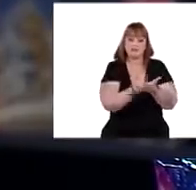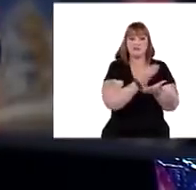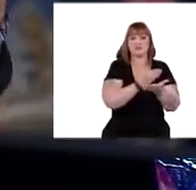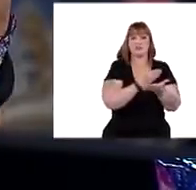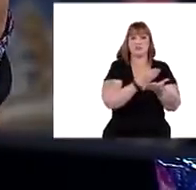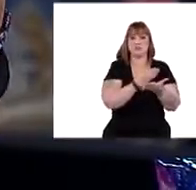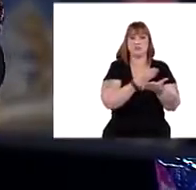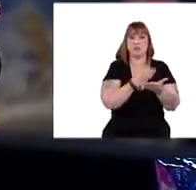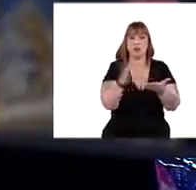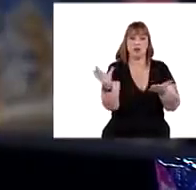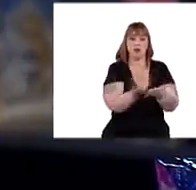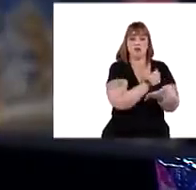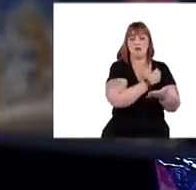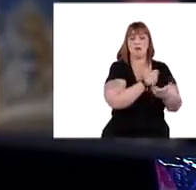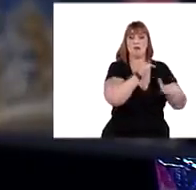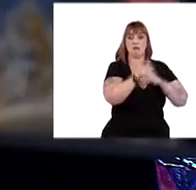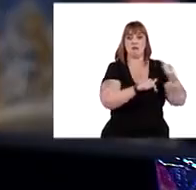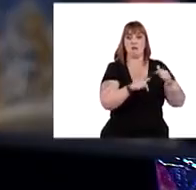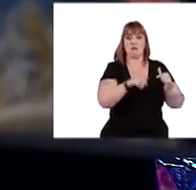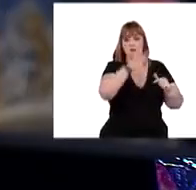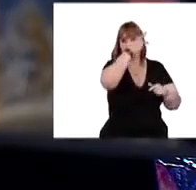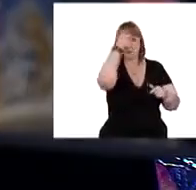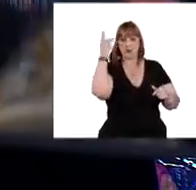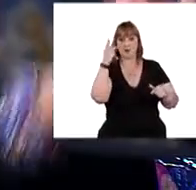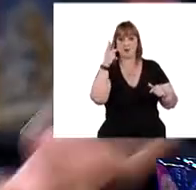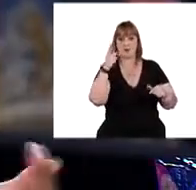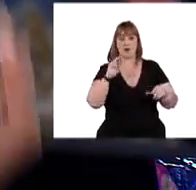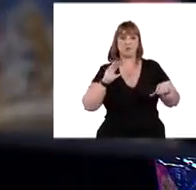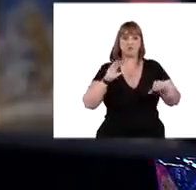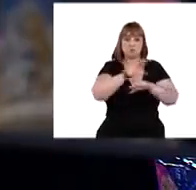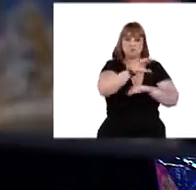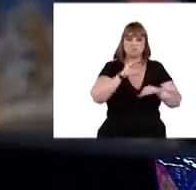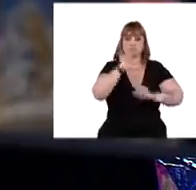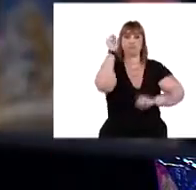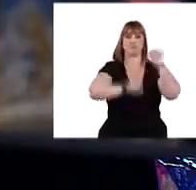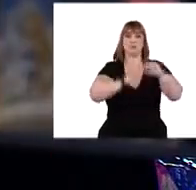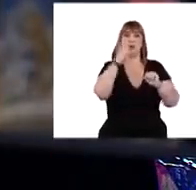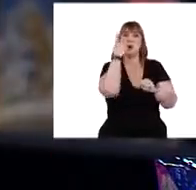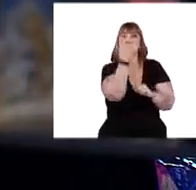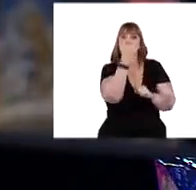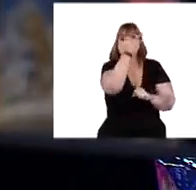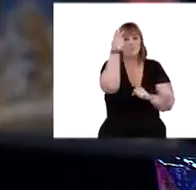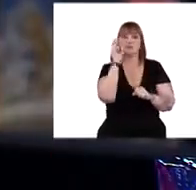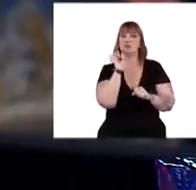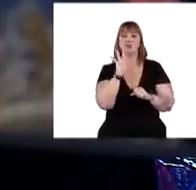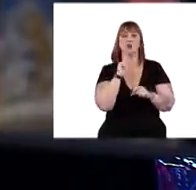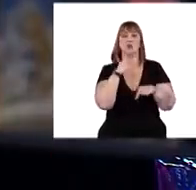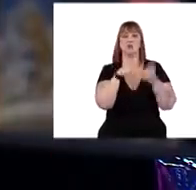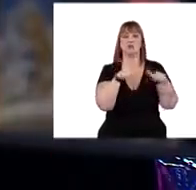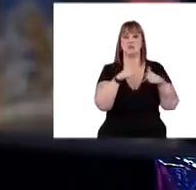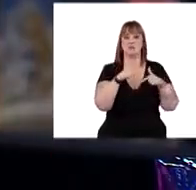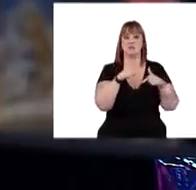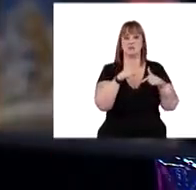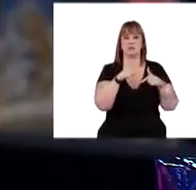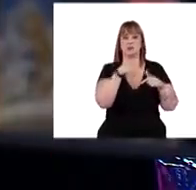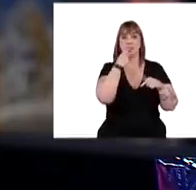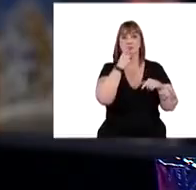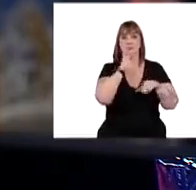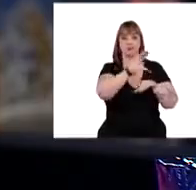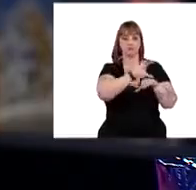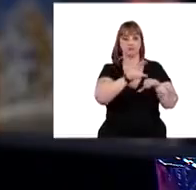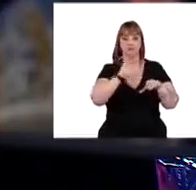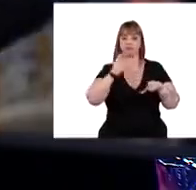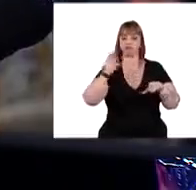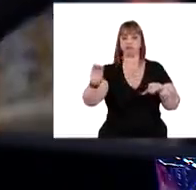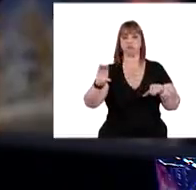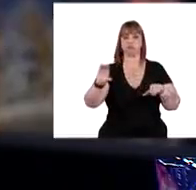trabalho das pessoas, né, porque ele acaba investindo muito em máquina e coloca uma pessoa para trabalhar. O que eu estou falando é do manufaturamento,